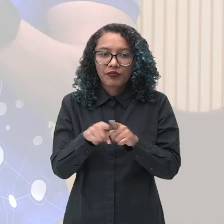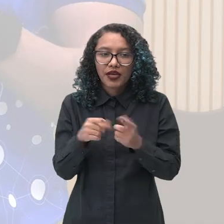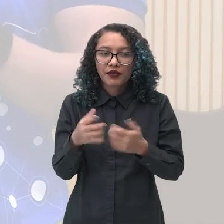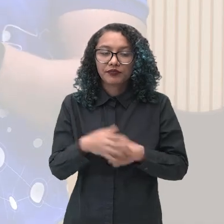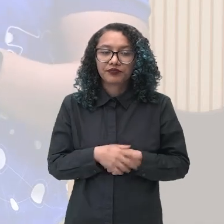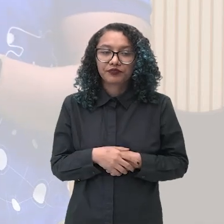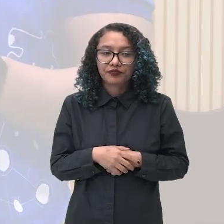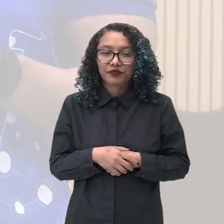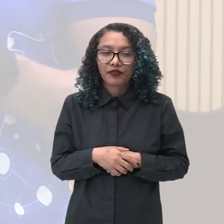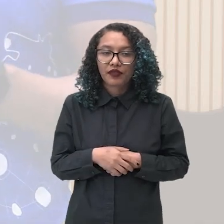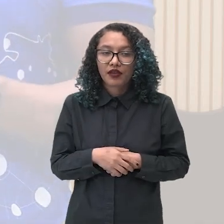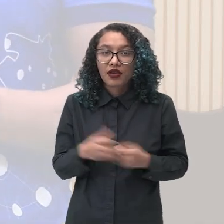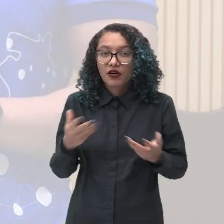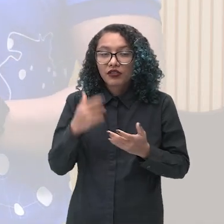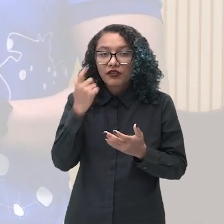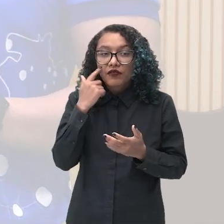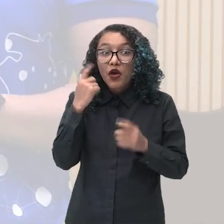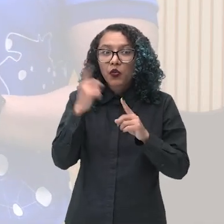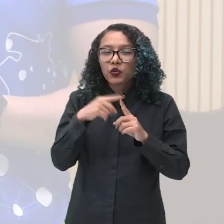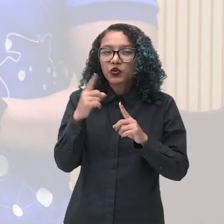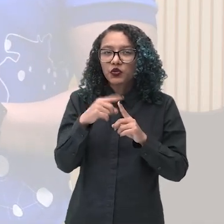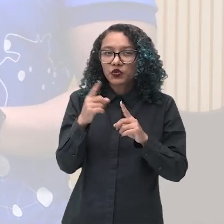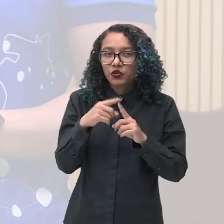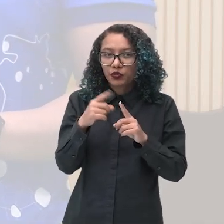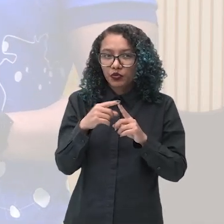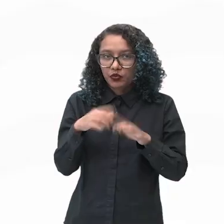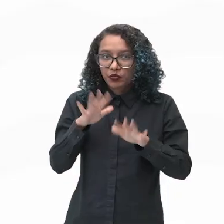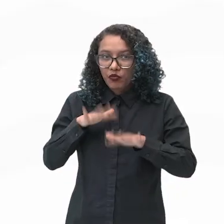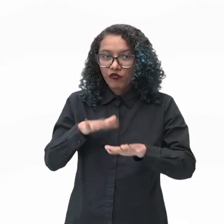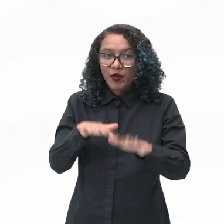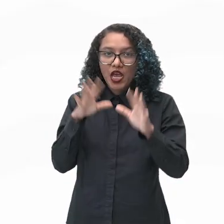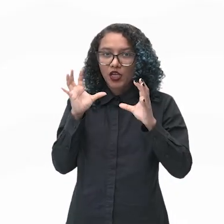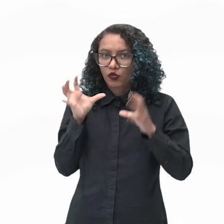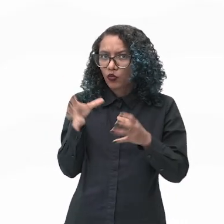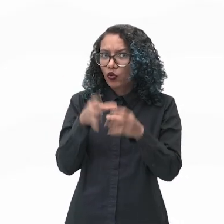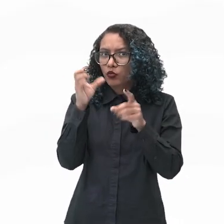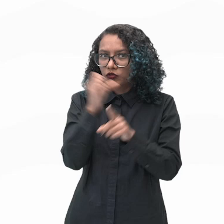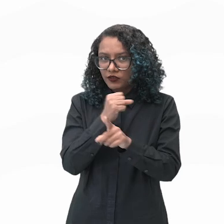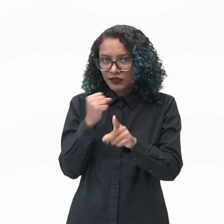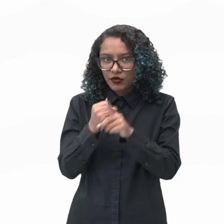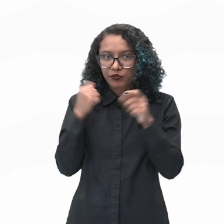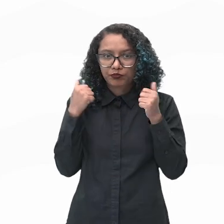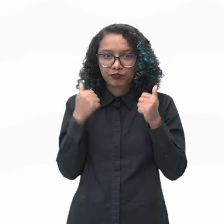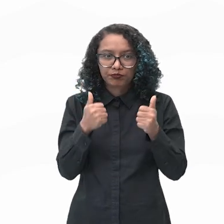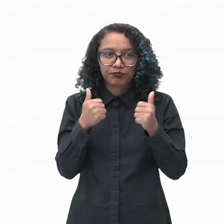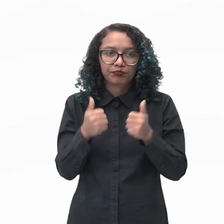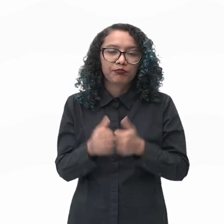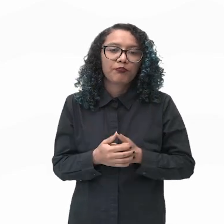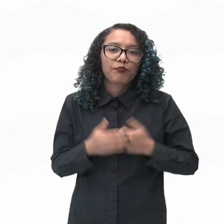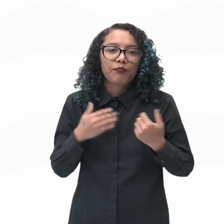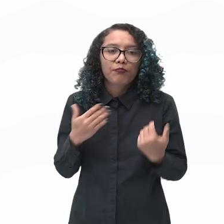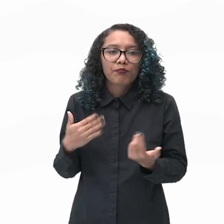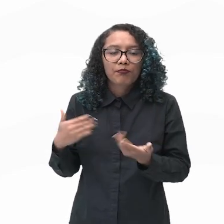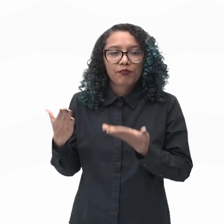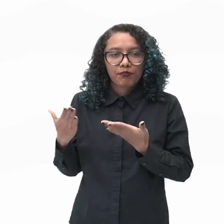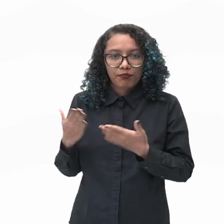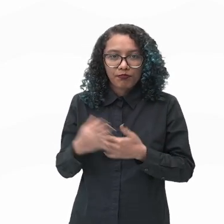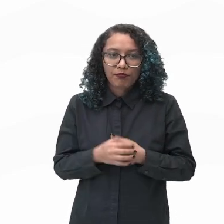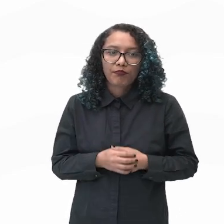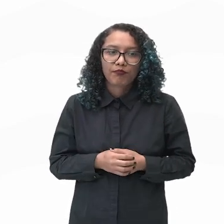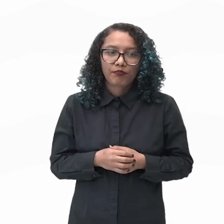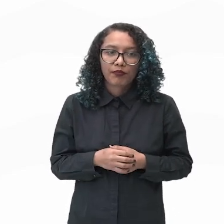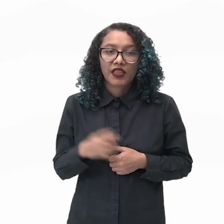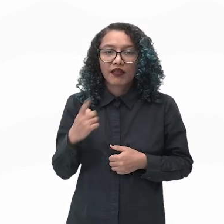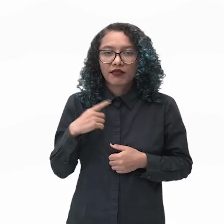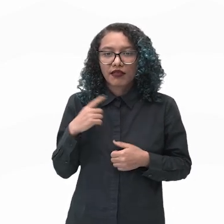sociais. Acompanhe comigo como a gente pode fazer essa classificação. Bem, os movimentos sociais, eles podem ser